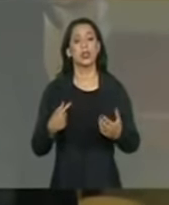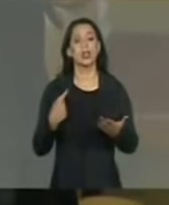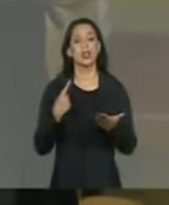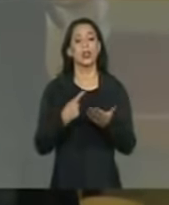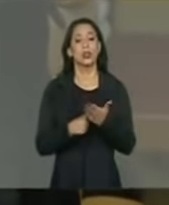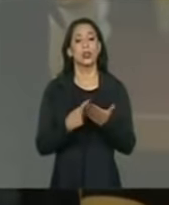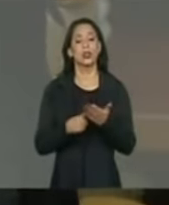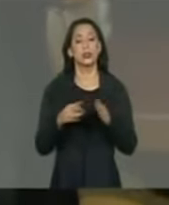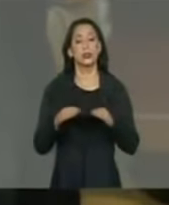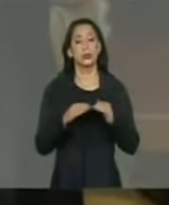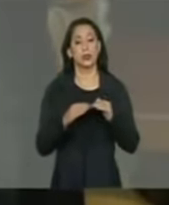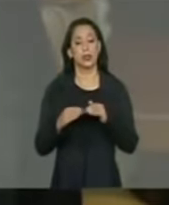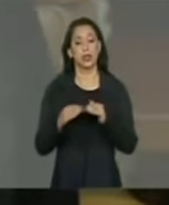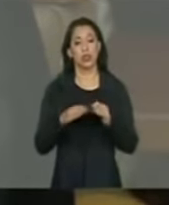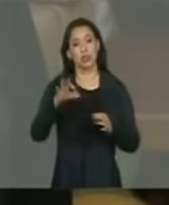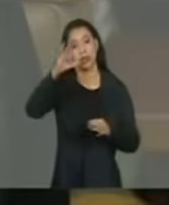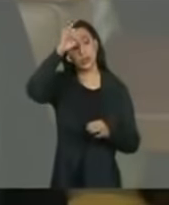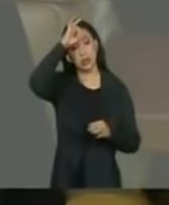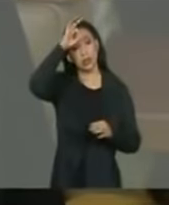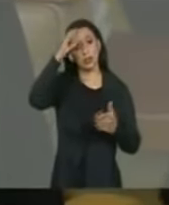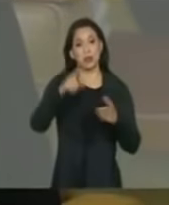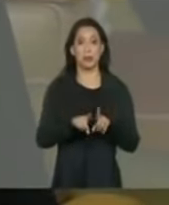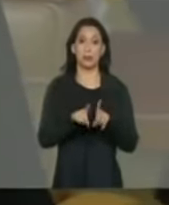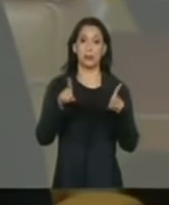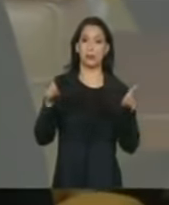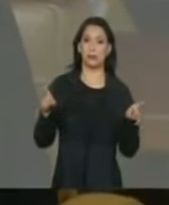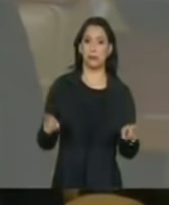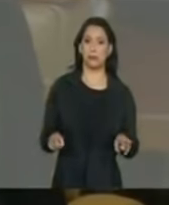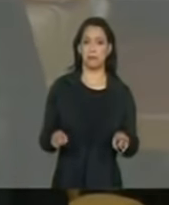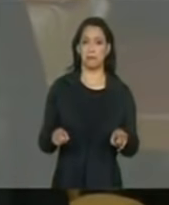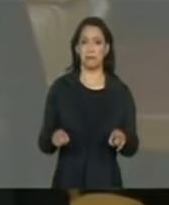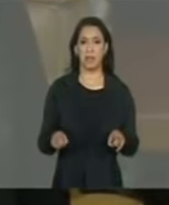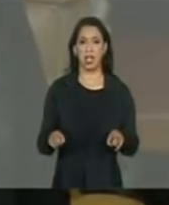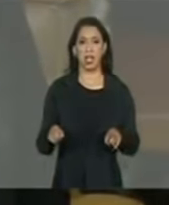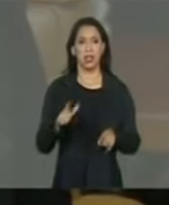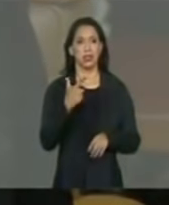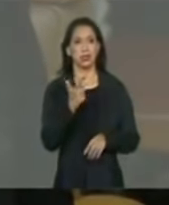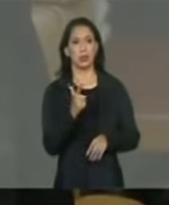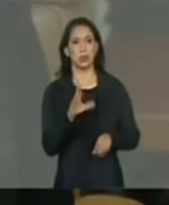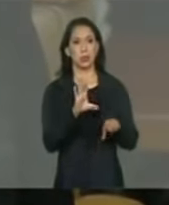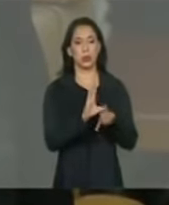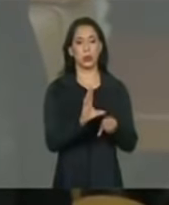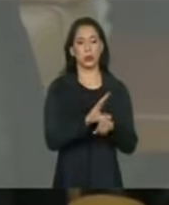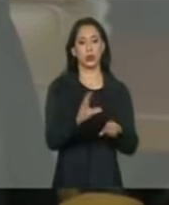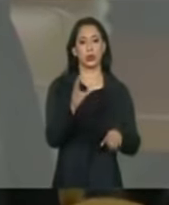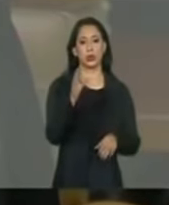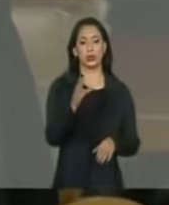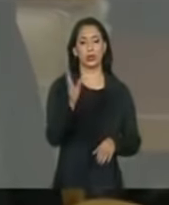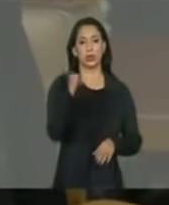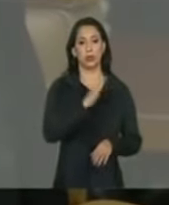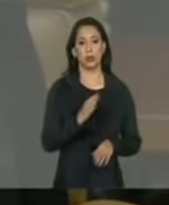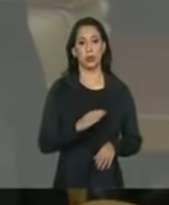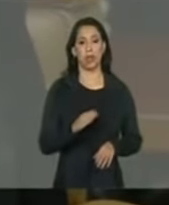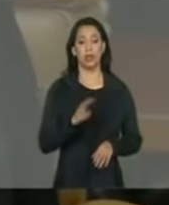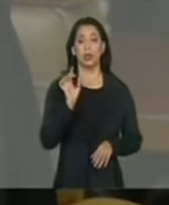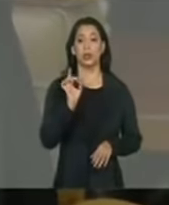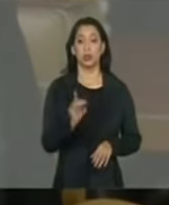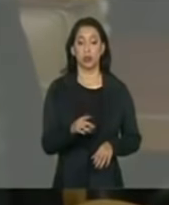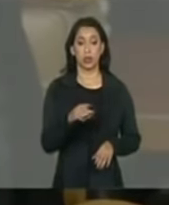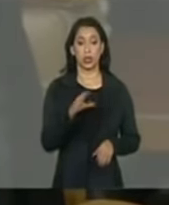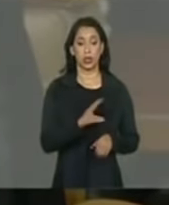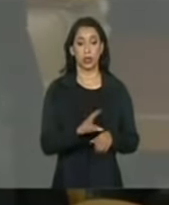de inocência de hiram senhores mas nenhuma constituição do brasil a não ser esta a